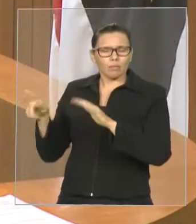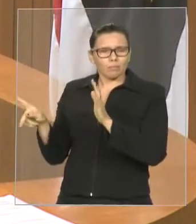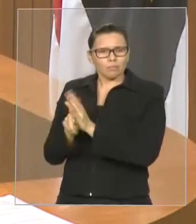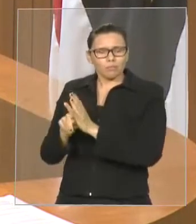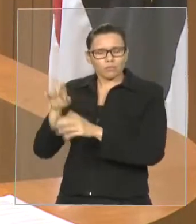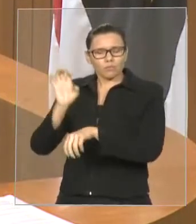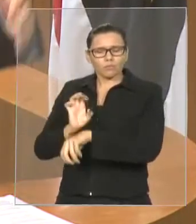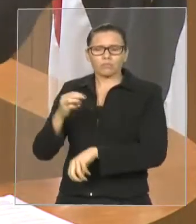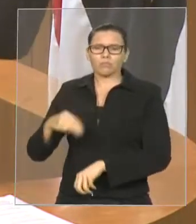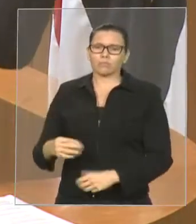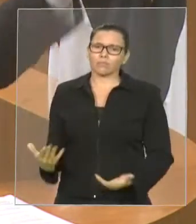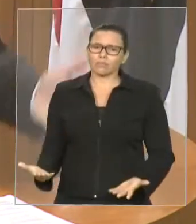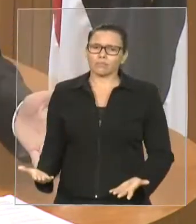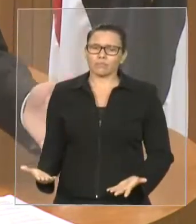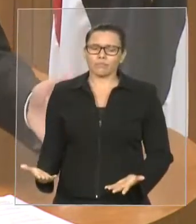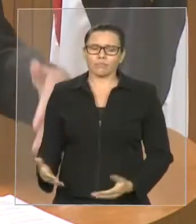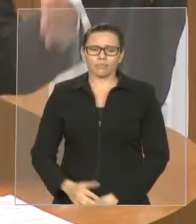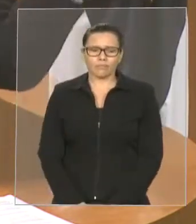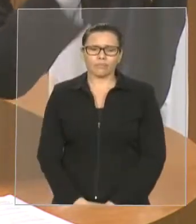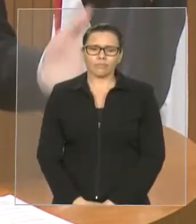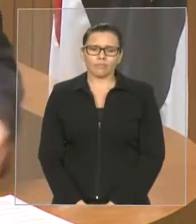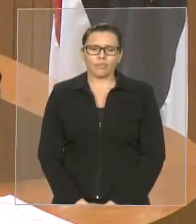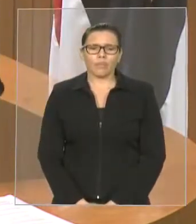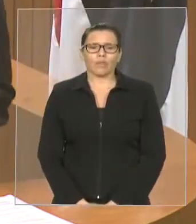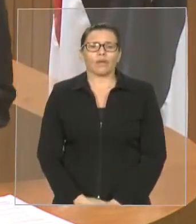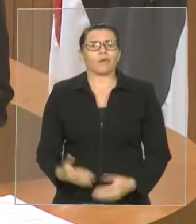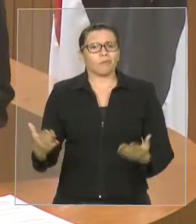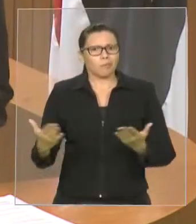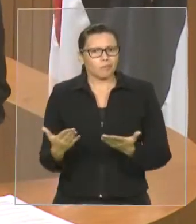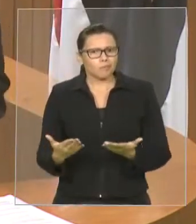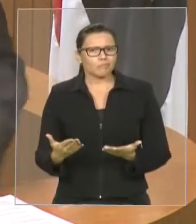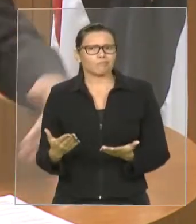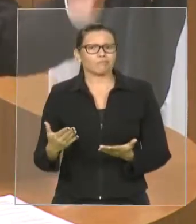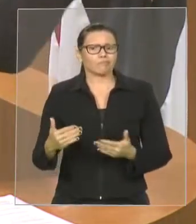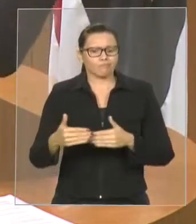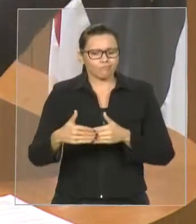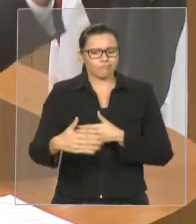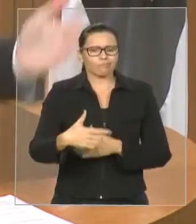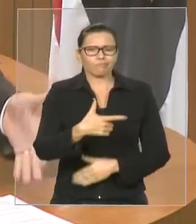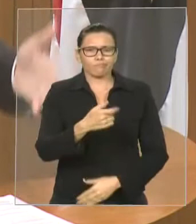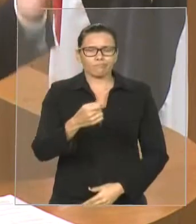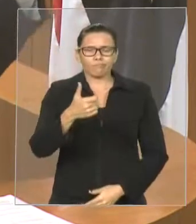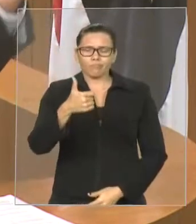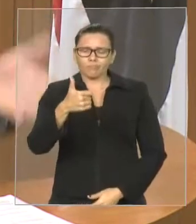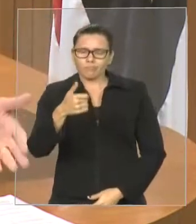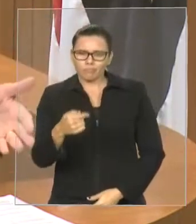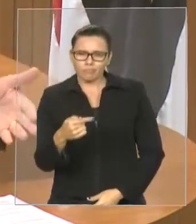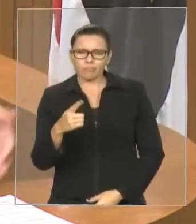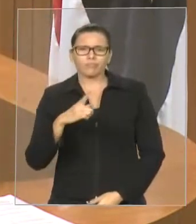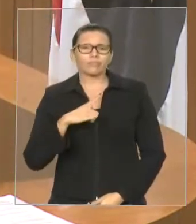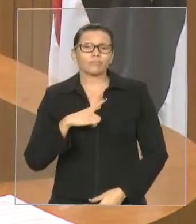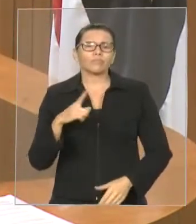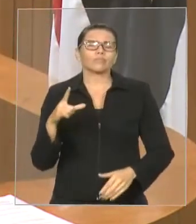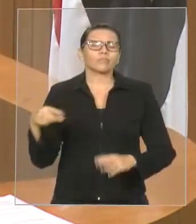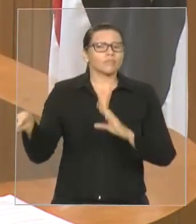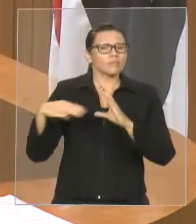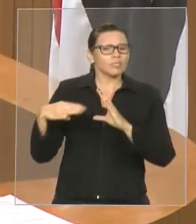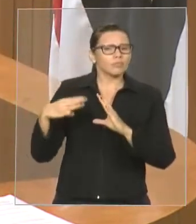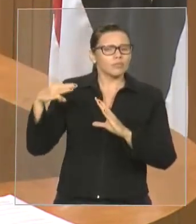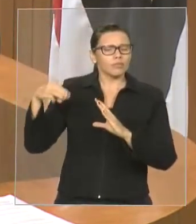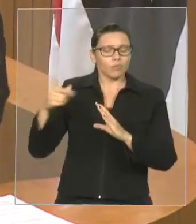dizendo, nós temos hoje, no ano de 2017, mais medidas provisórias a